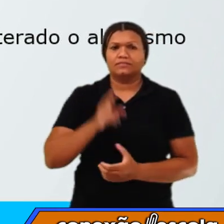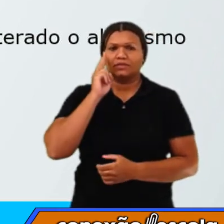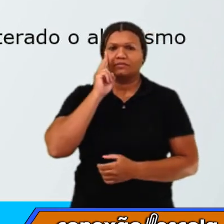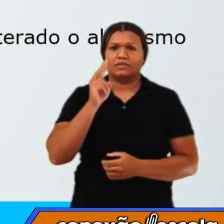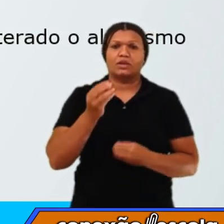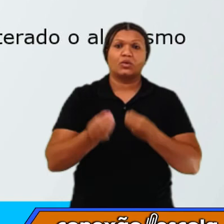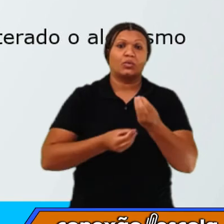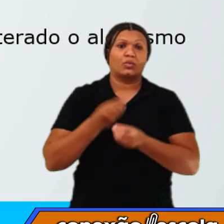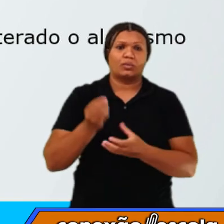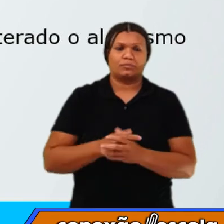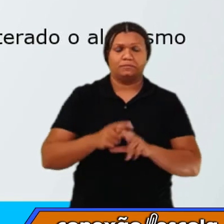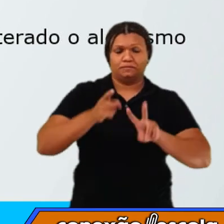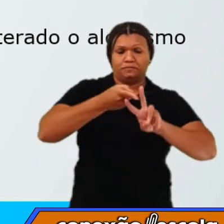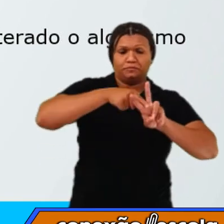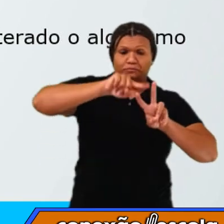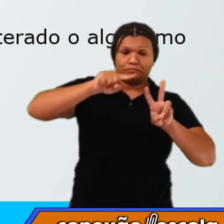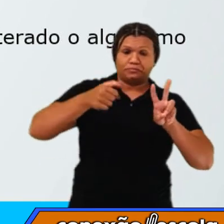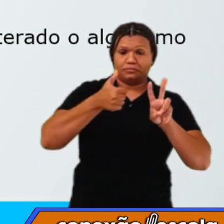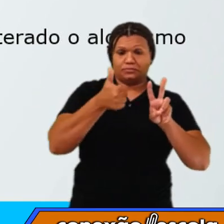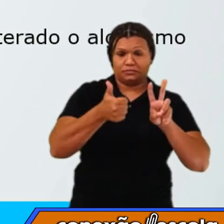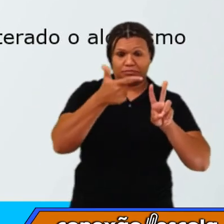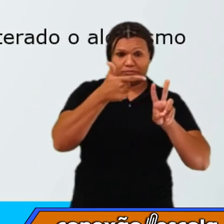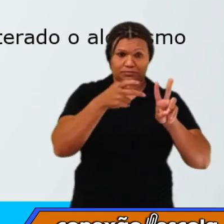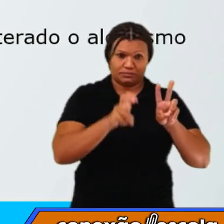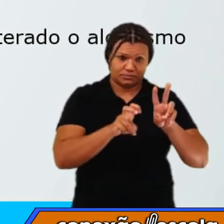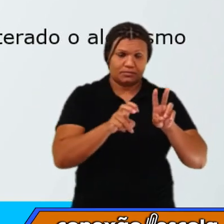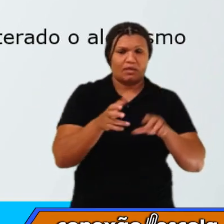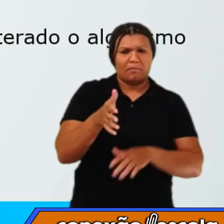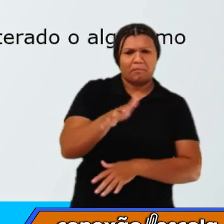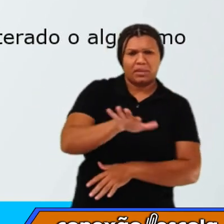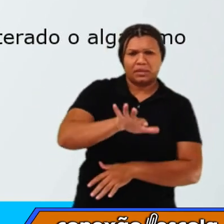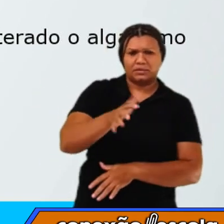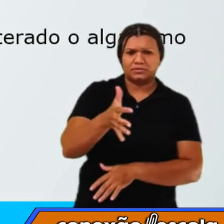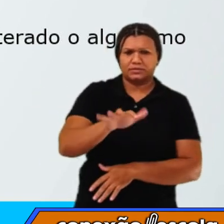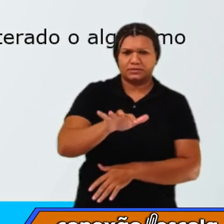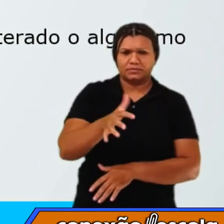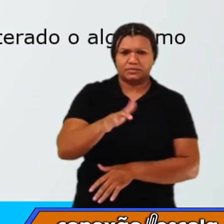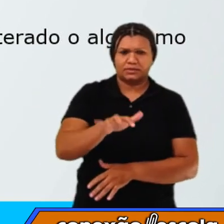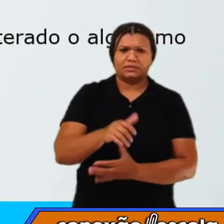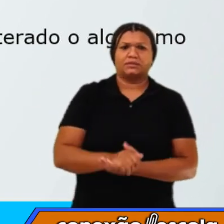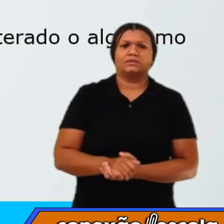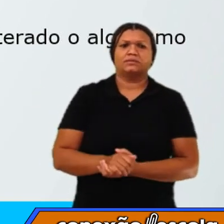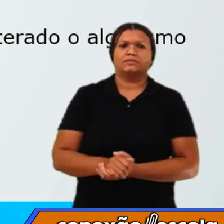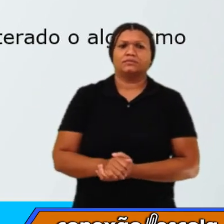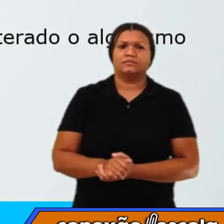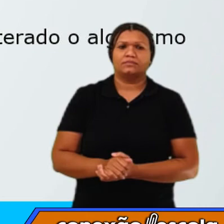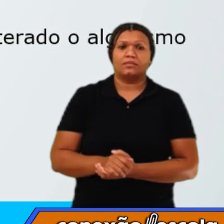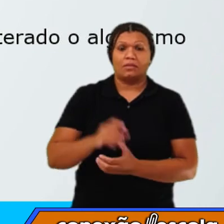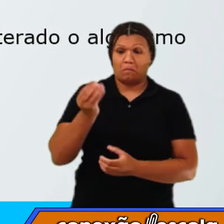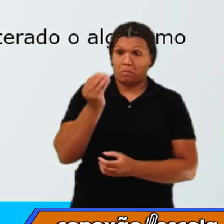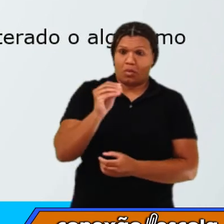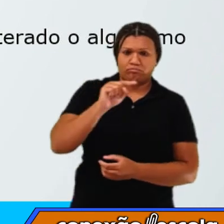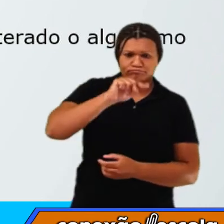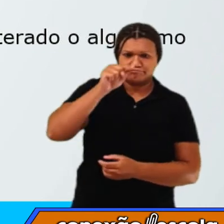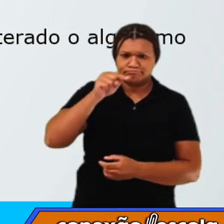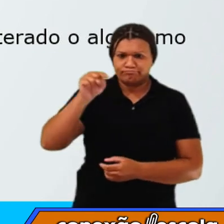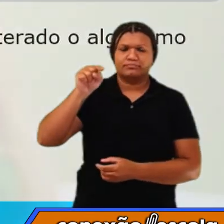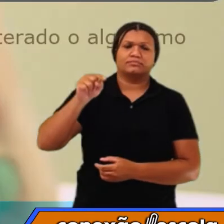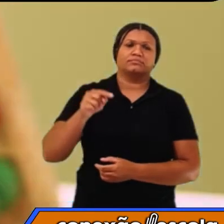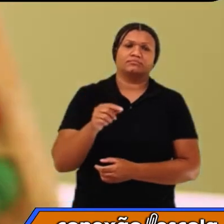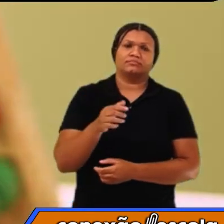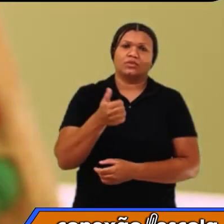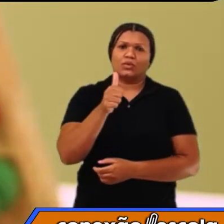ficar Thaís quadrada de 120 a aproximadamente vamos por um tiro aqui que é o símbolo da